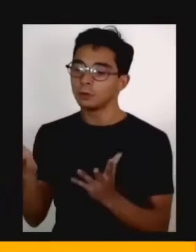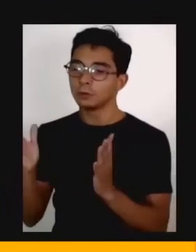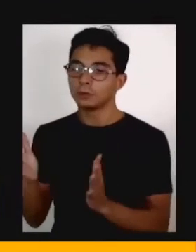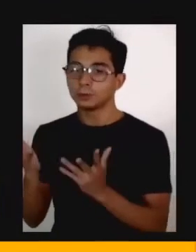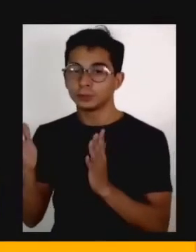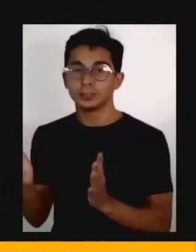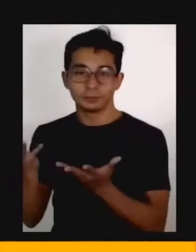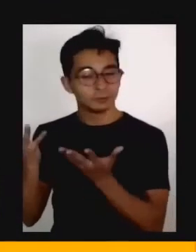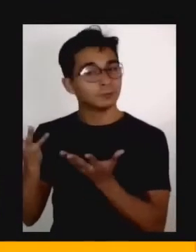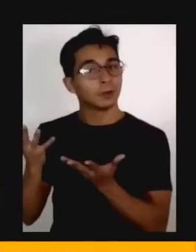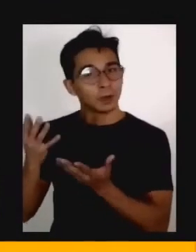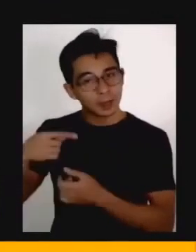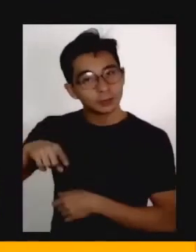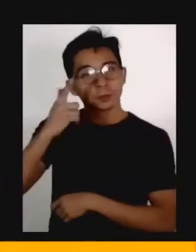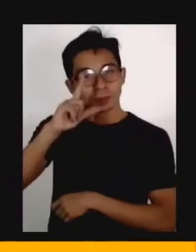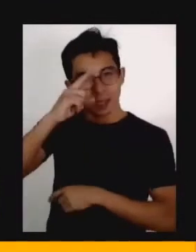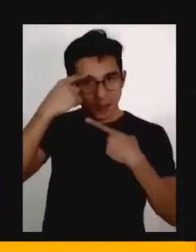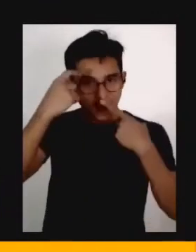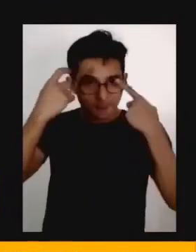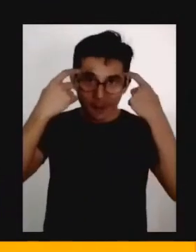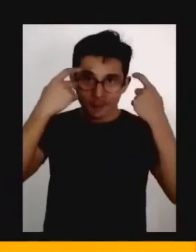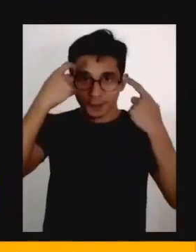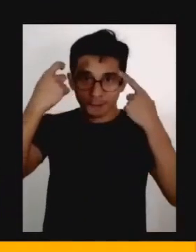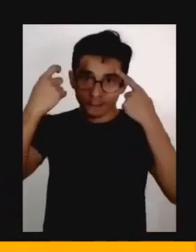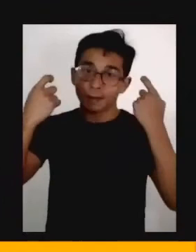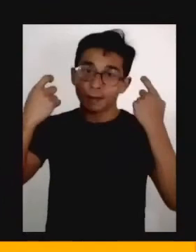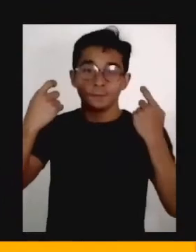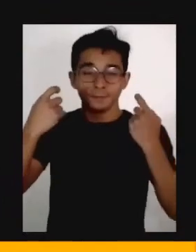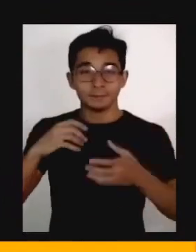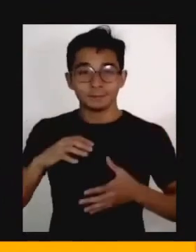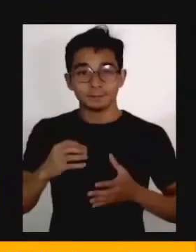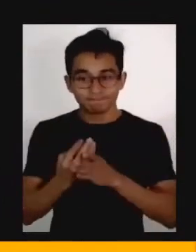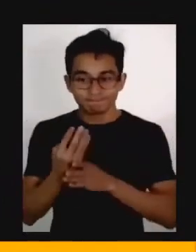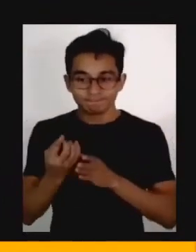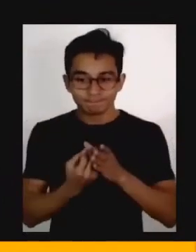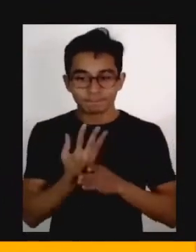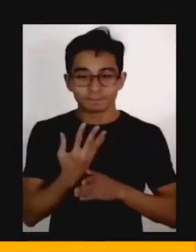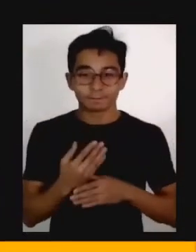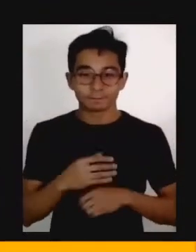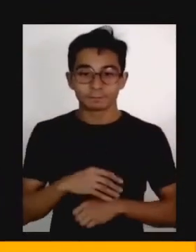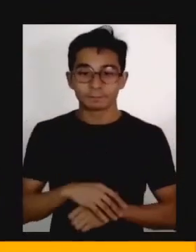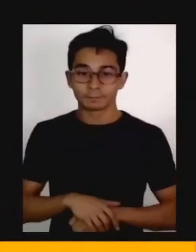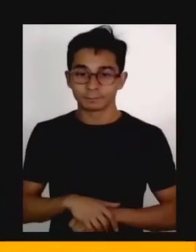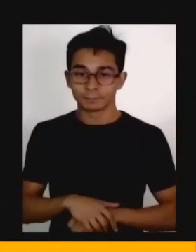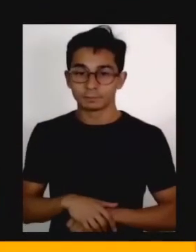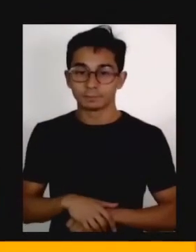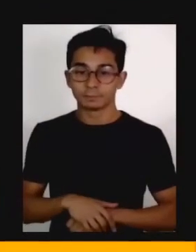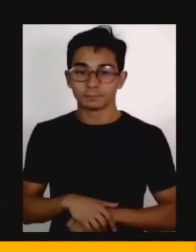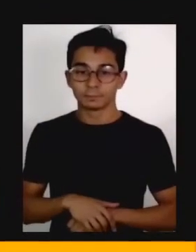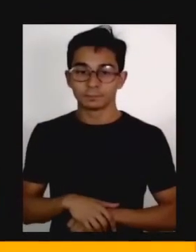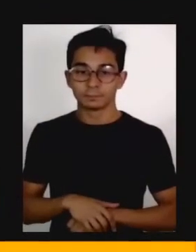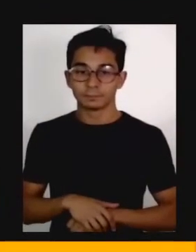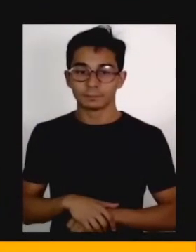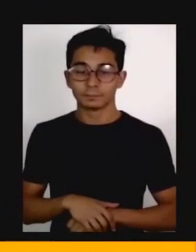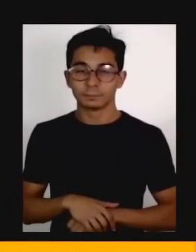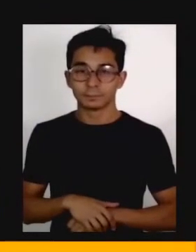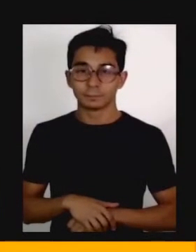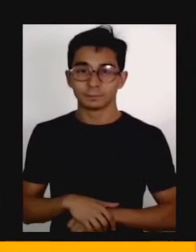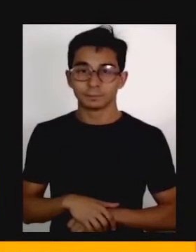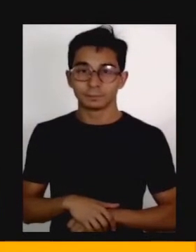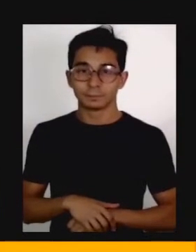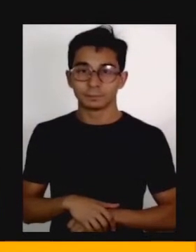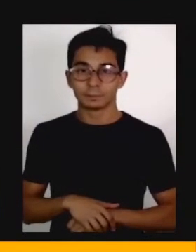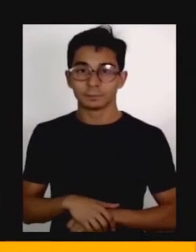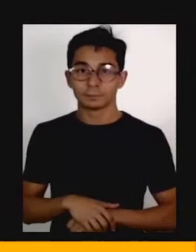Não só a experiência em si, mas também com a premiação. A melhor foto escolhida